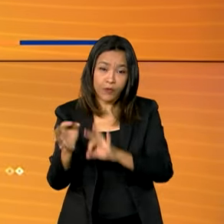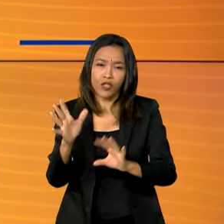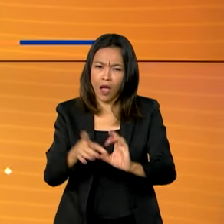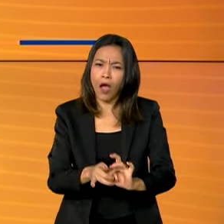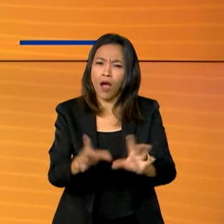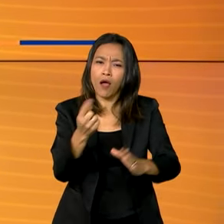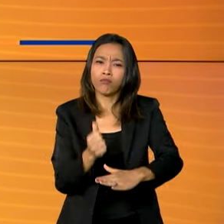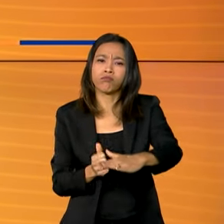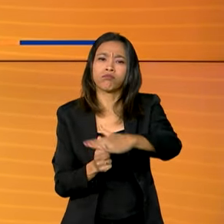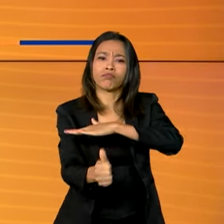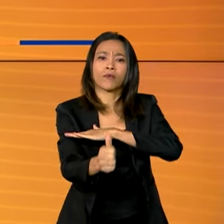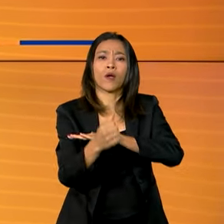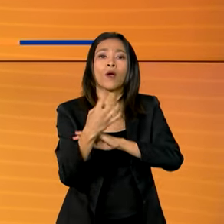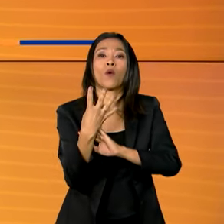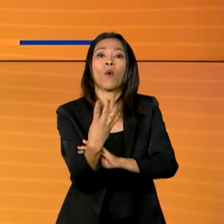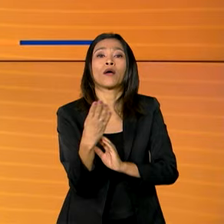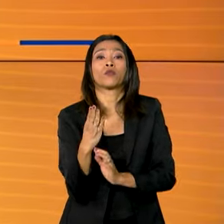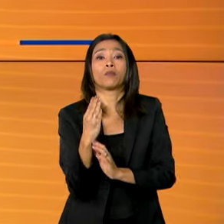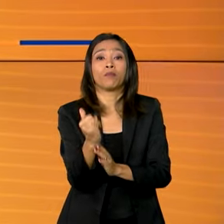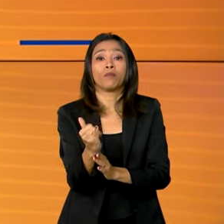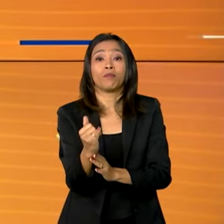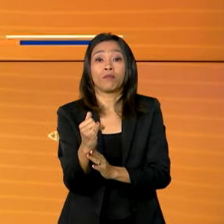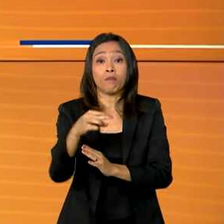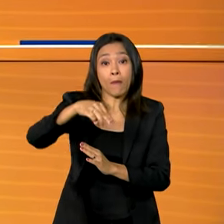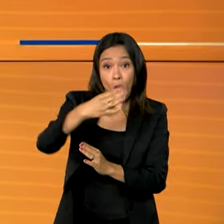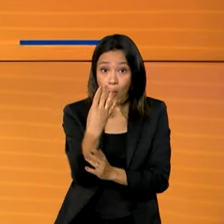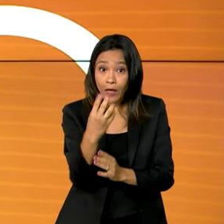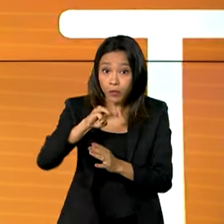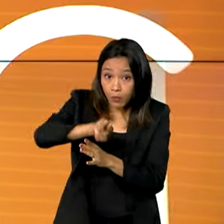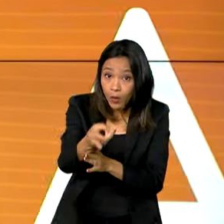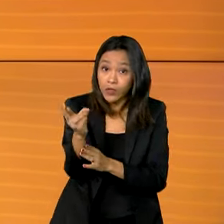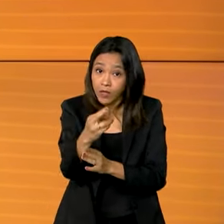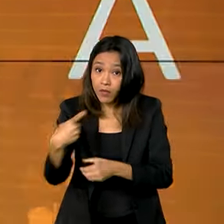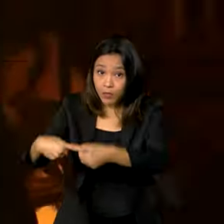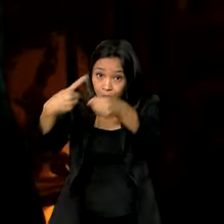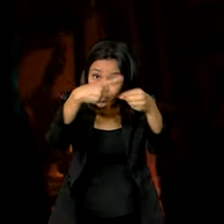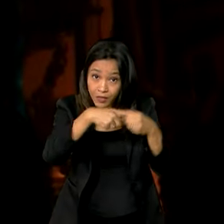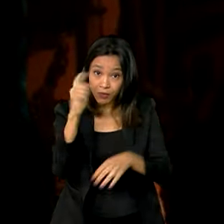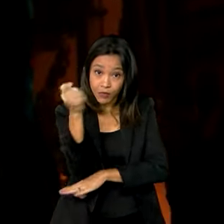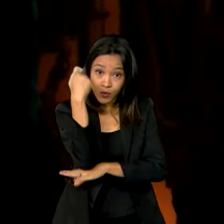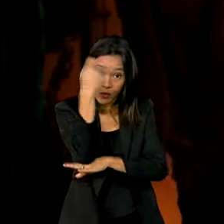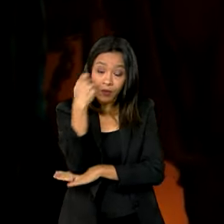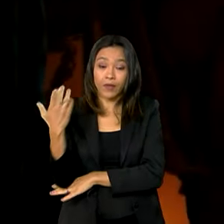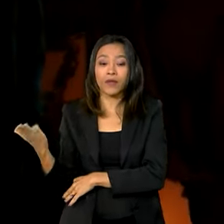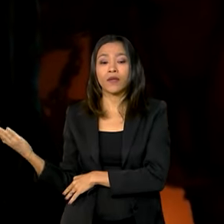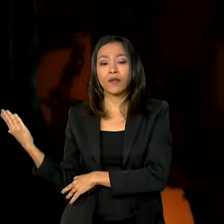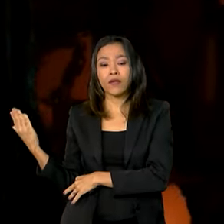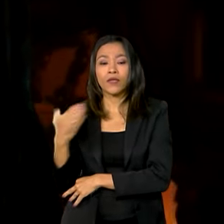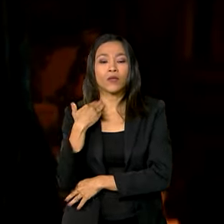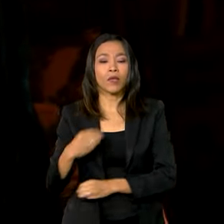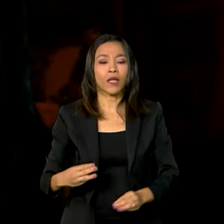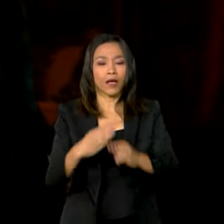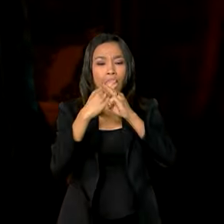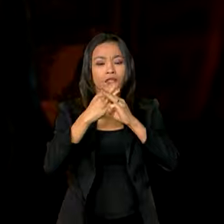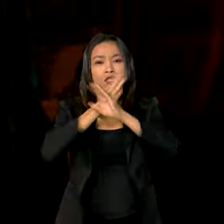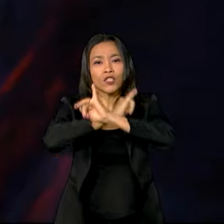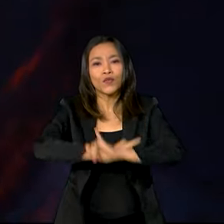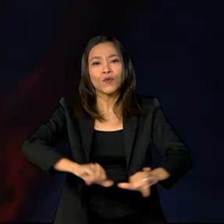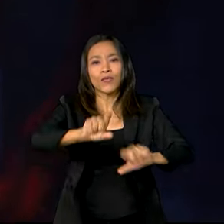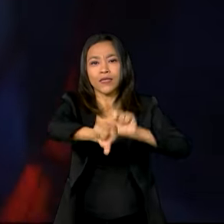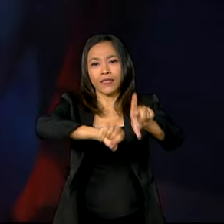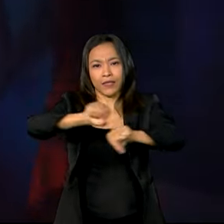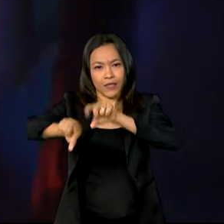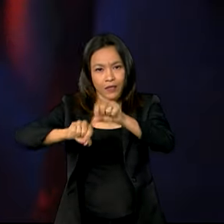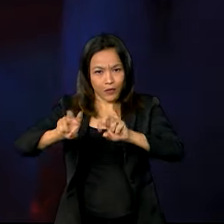de mais de 4 milhões de reais para municípios gaúchos. E a Caixa divulga resultado da seleção de projetos para